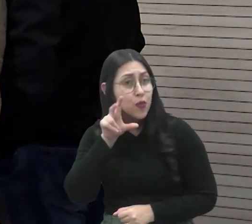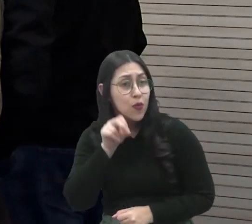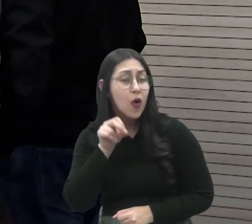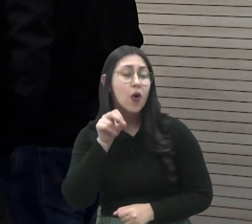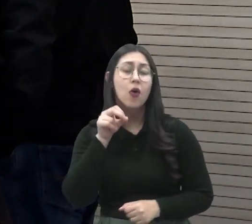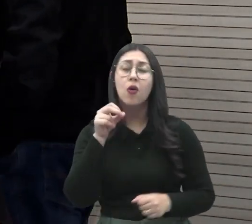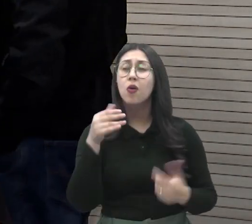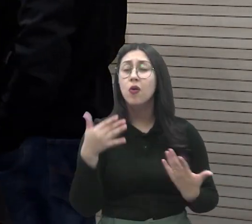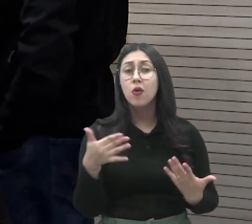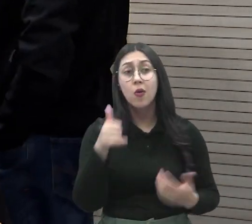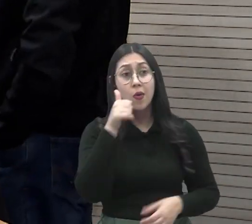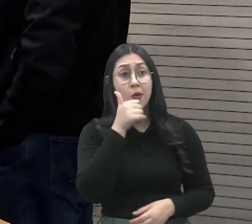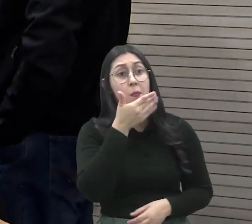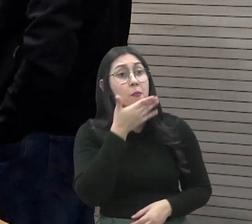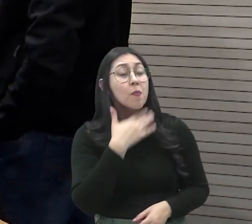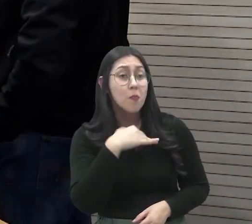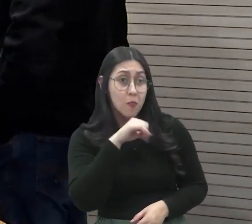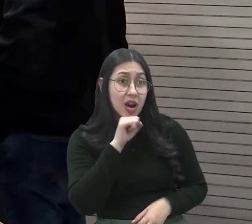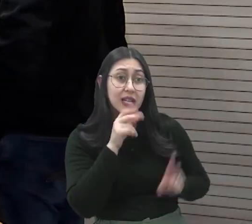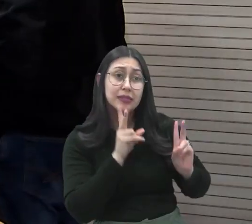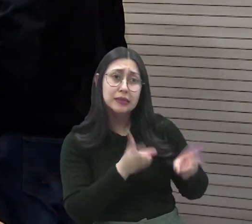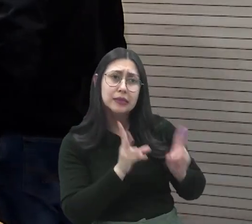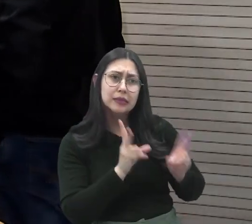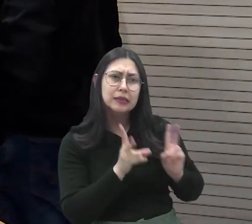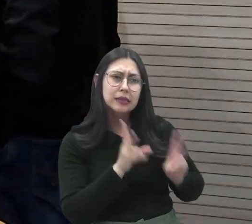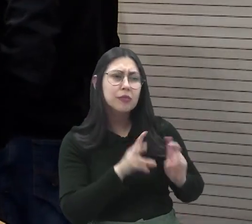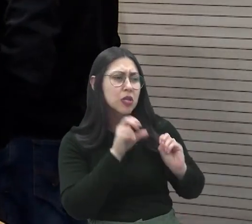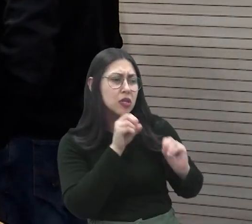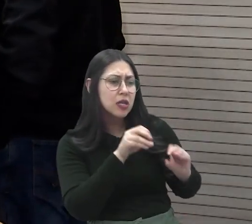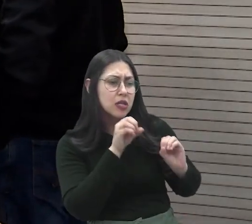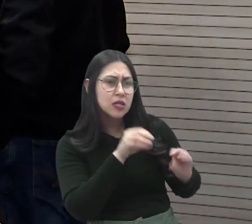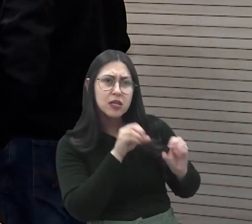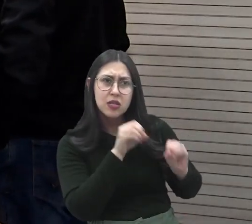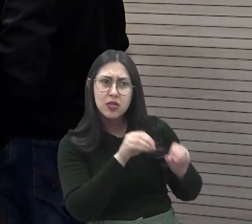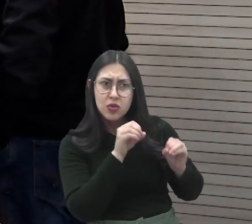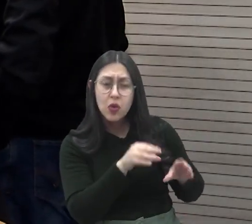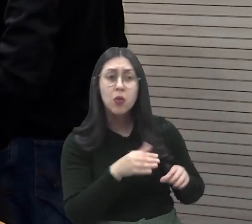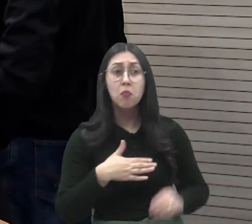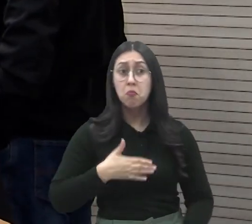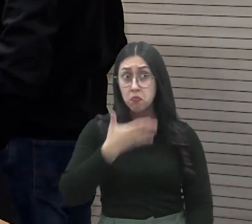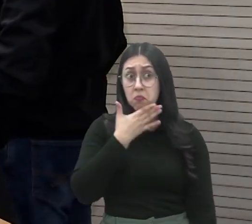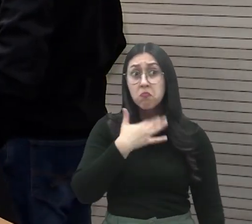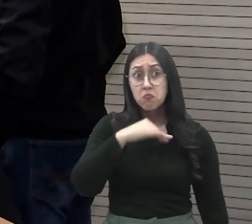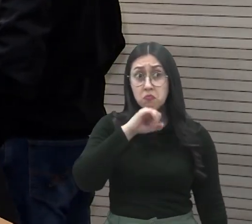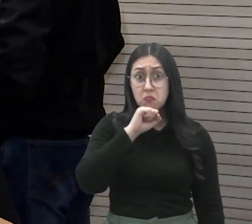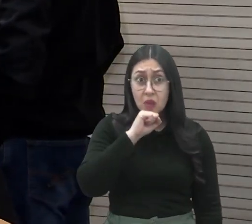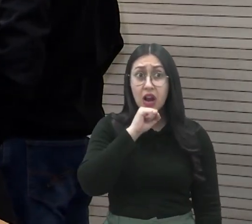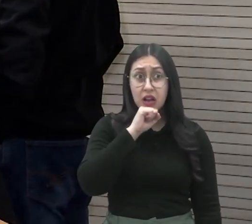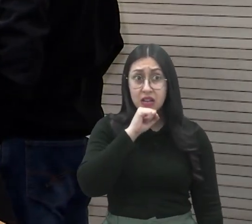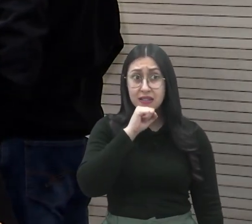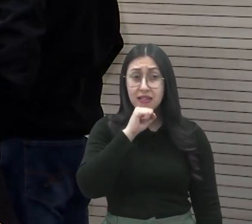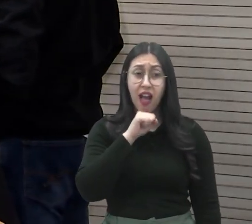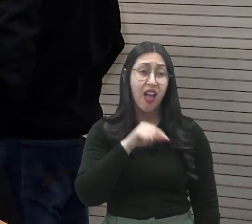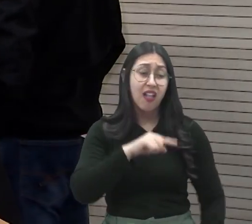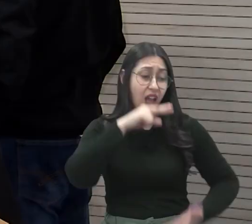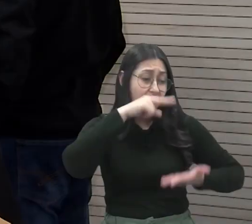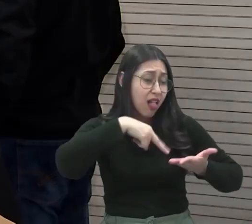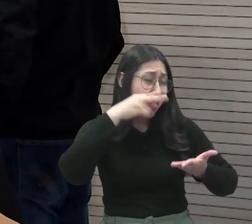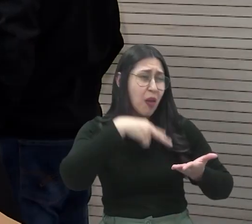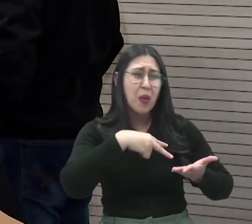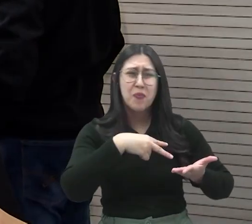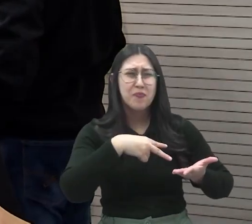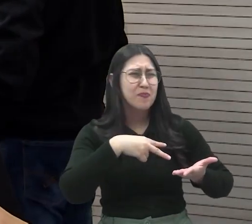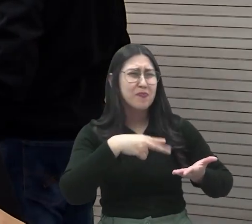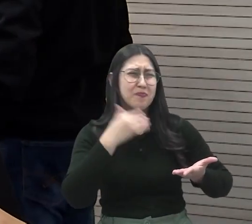avó. O pai ele sempre fundamentou nas profissões, né? Meu pai era um semi-analfabeto,